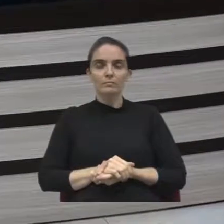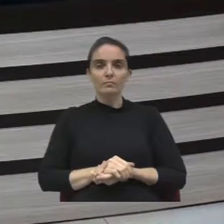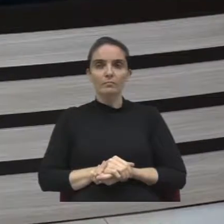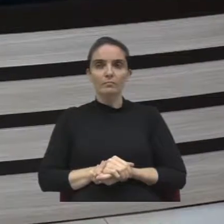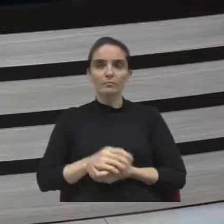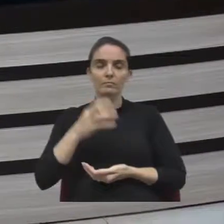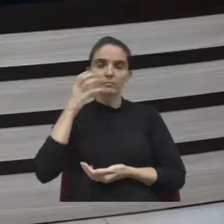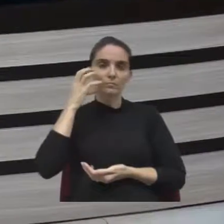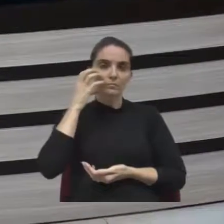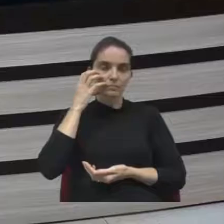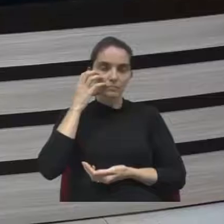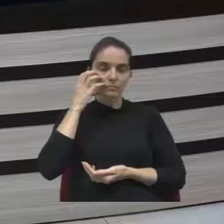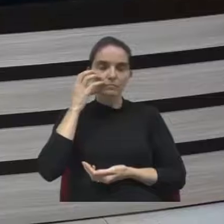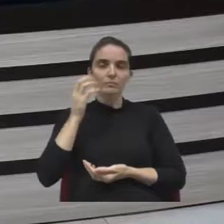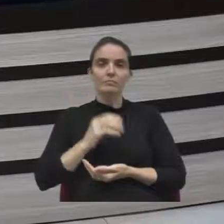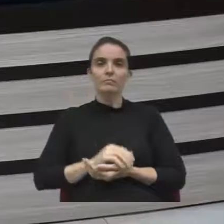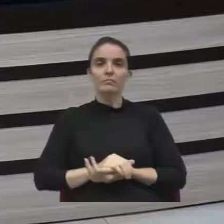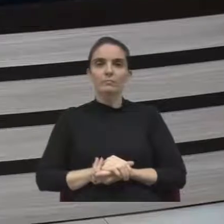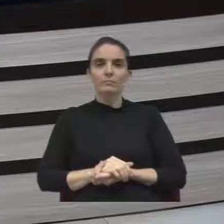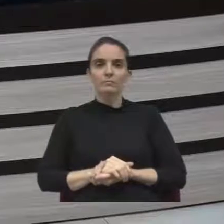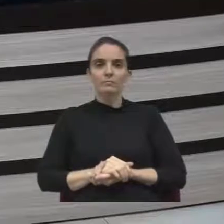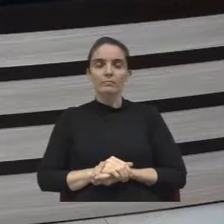vereador Dr. Marcelo Rossi.